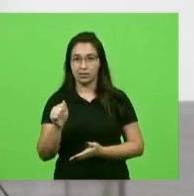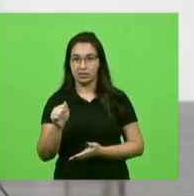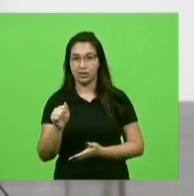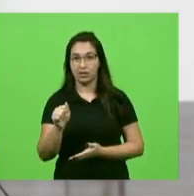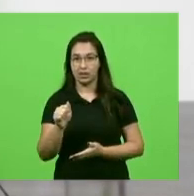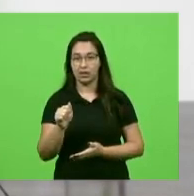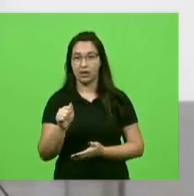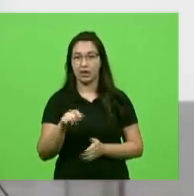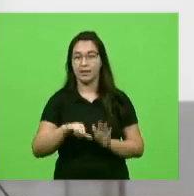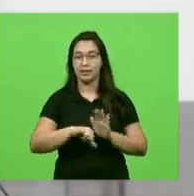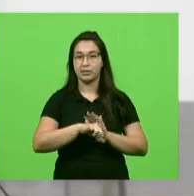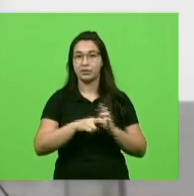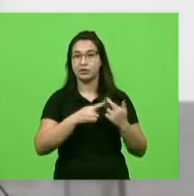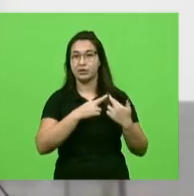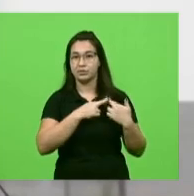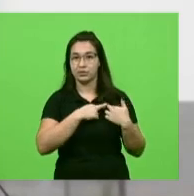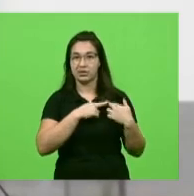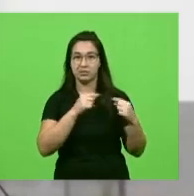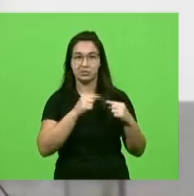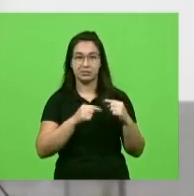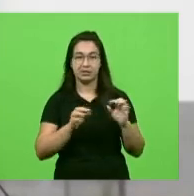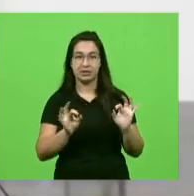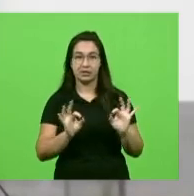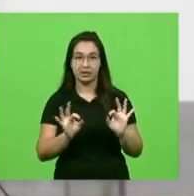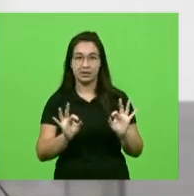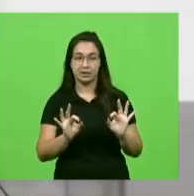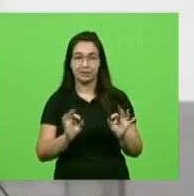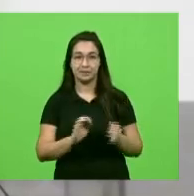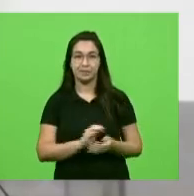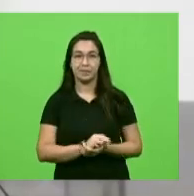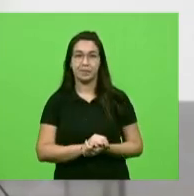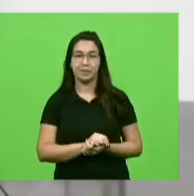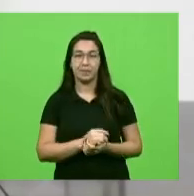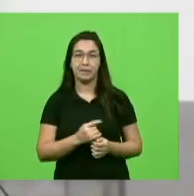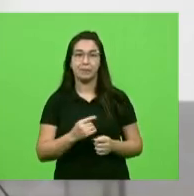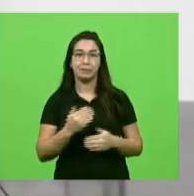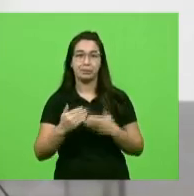pelos crimes de responsabilidade elencados na denúncia,